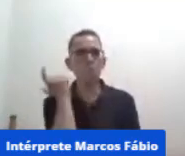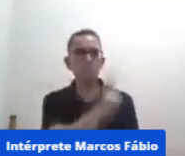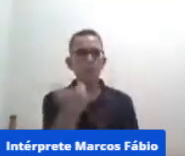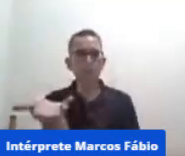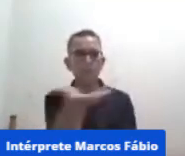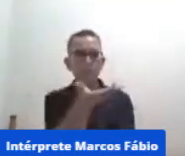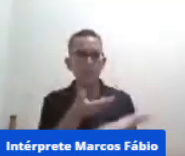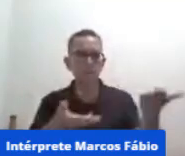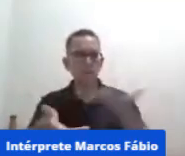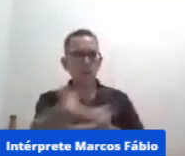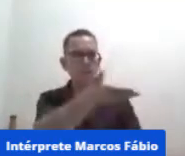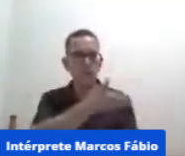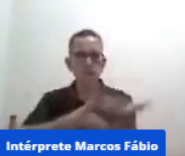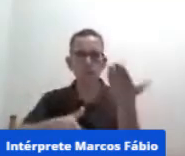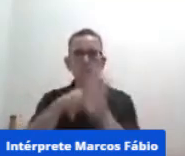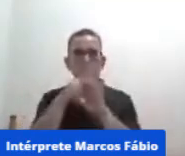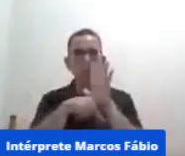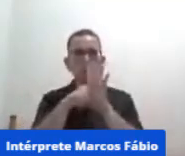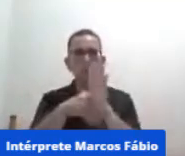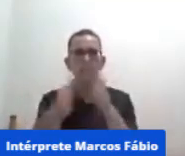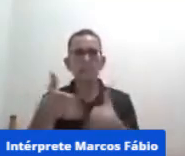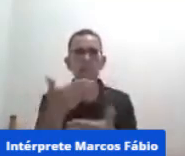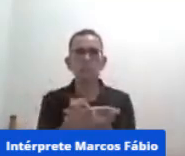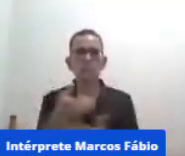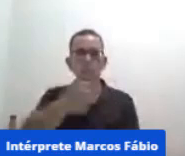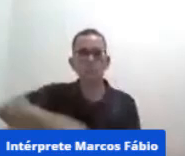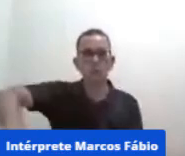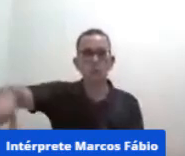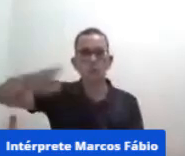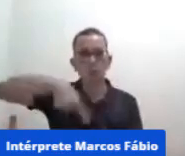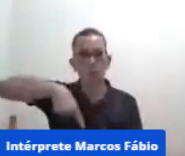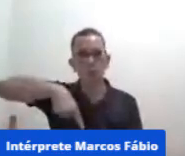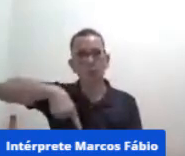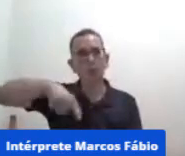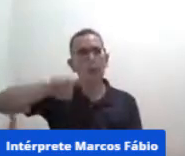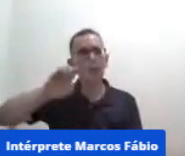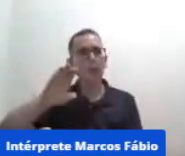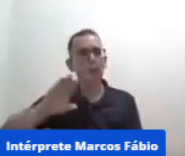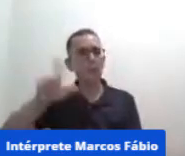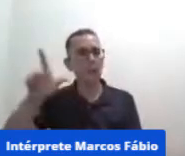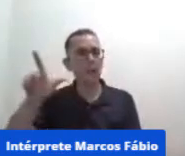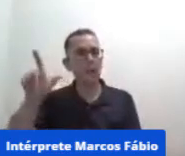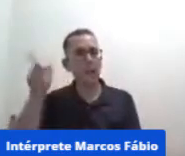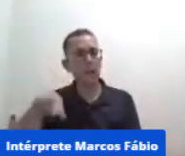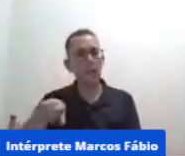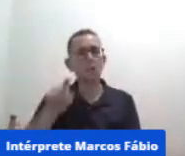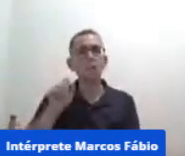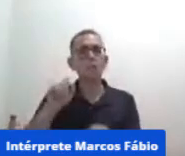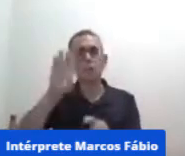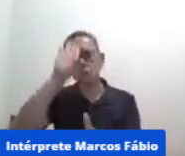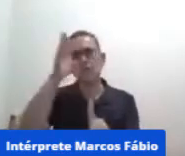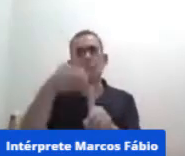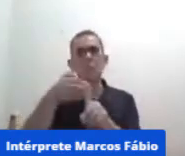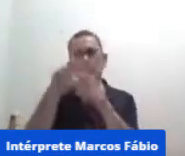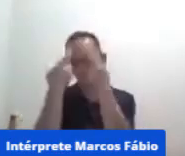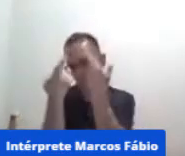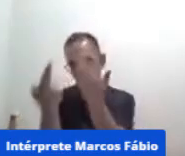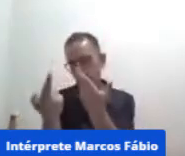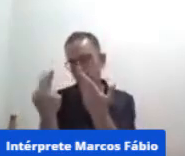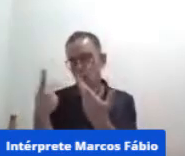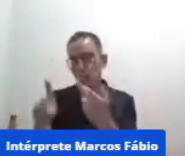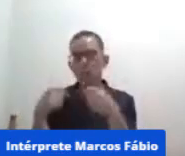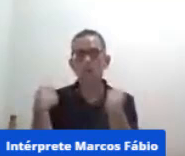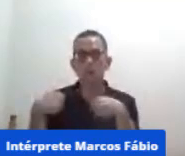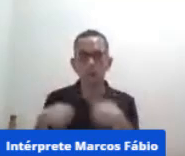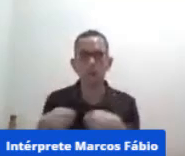compartilhe do mesmo planejamento da turma. Óbvio que respeitando as suas necessidades e, a partir